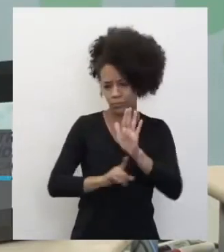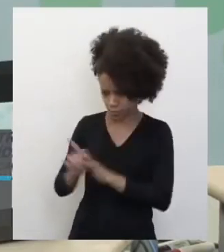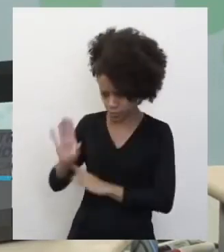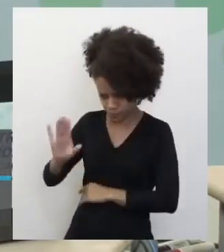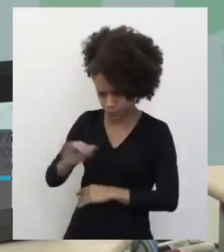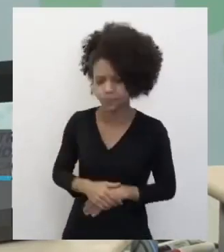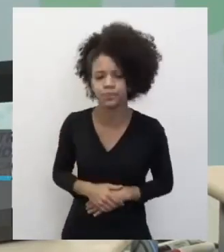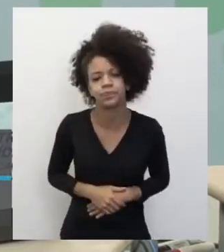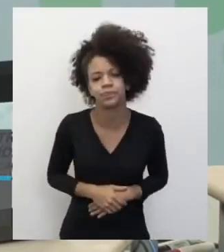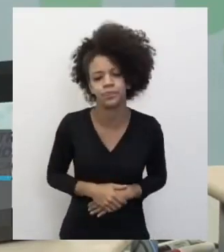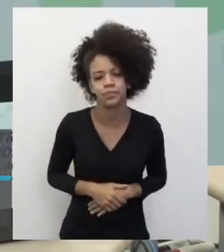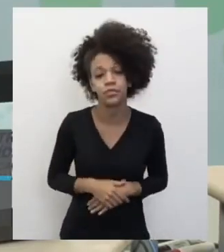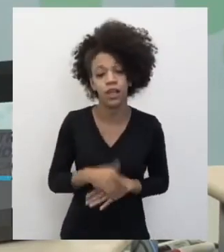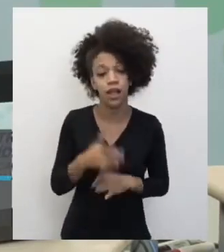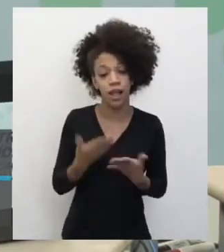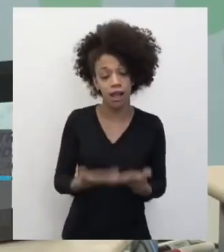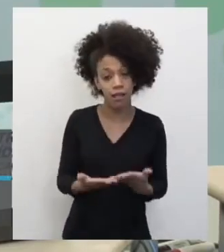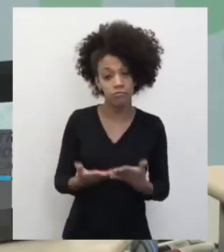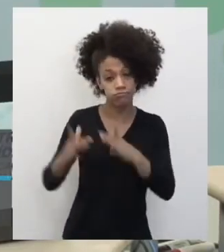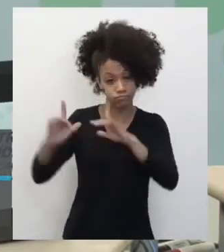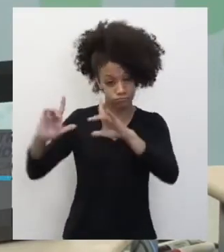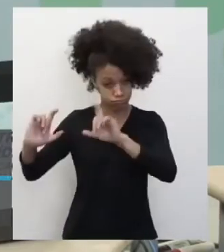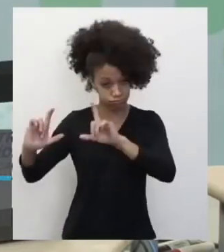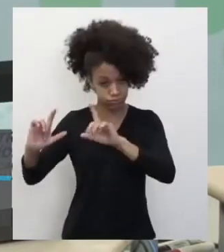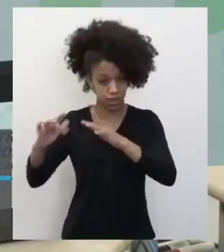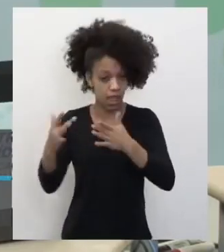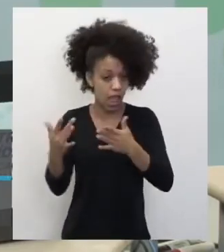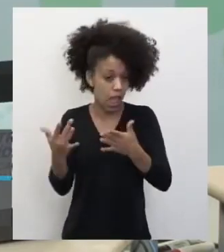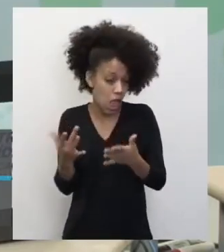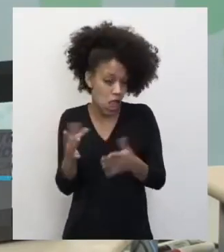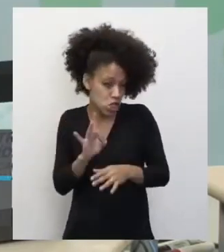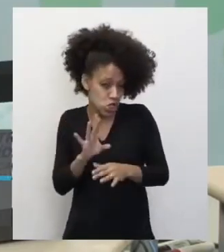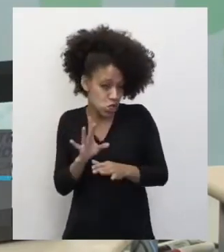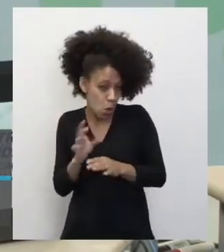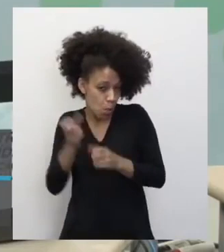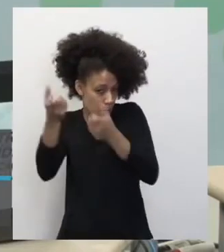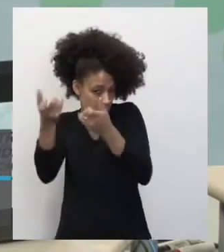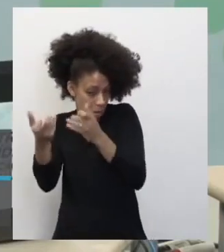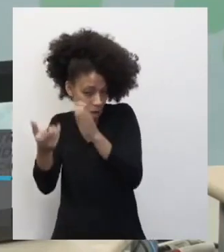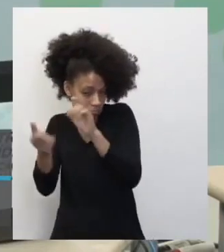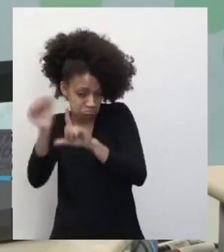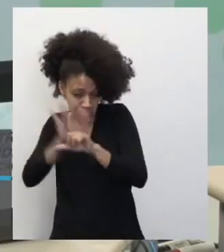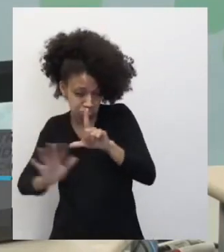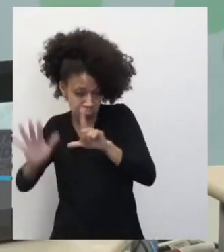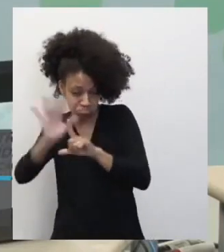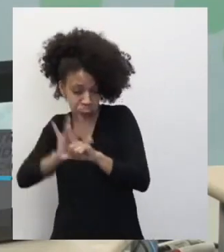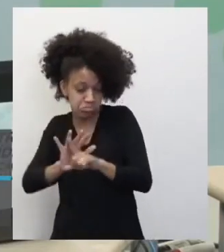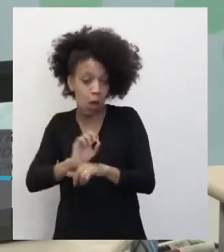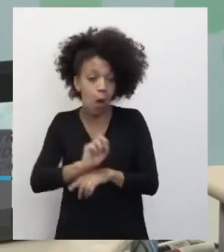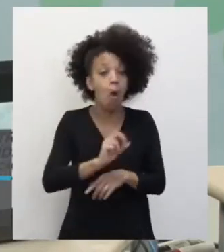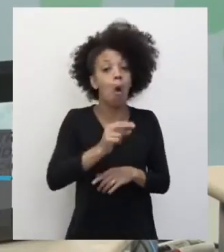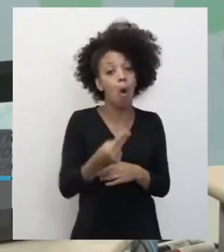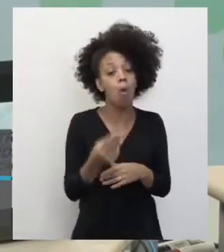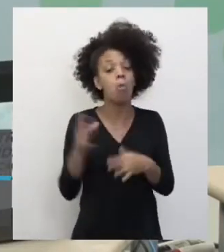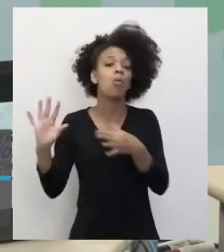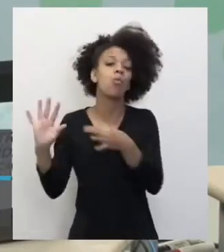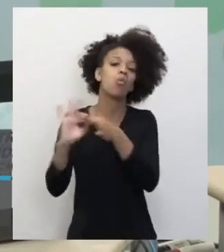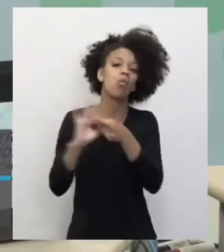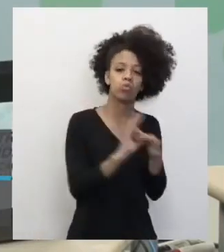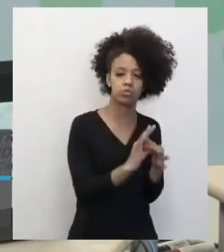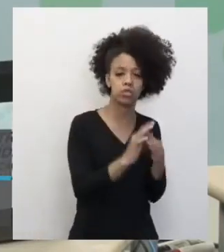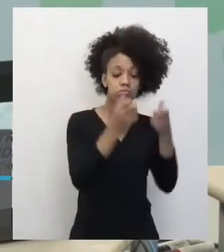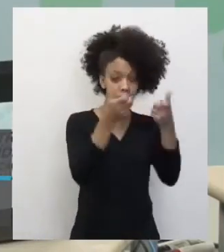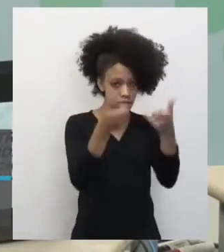coisa. A imagem, ela é uma mera ilustração ou ela de fato compõe o